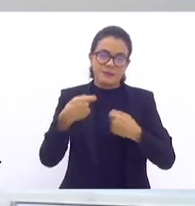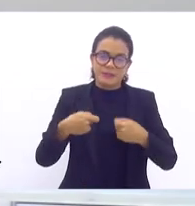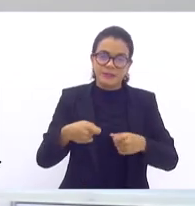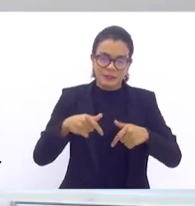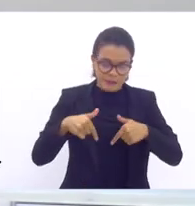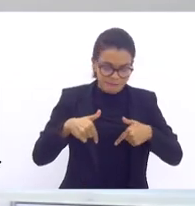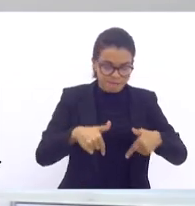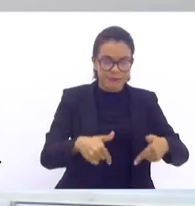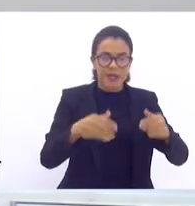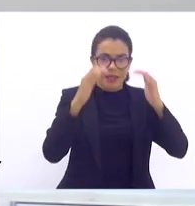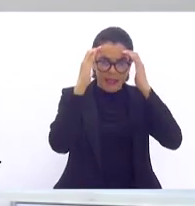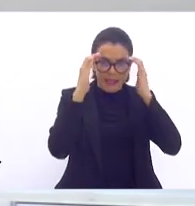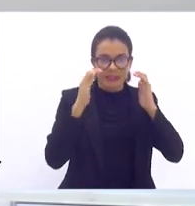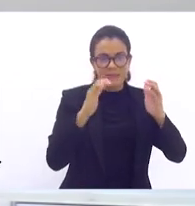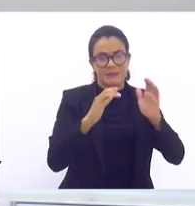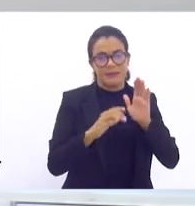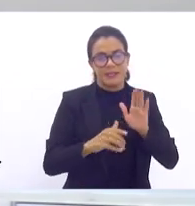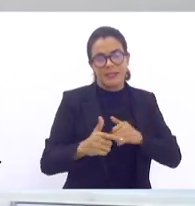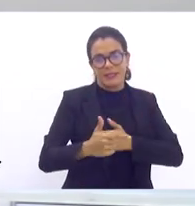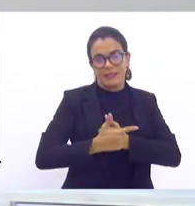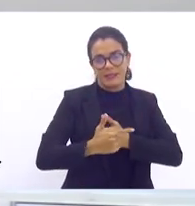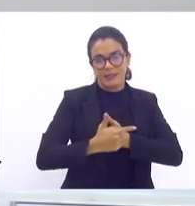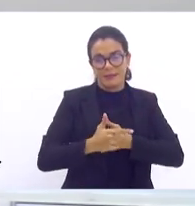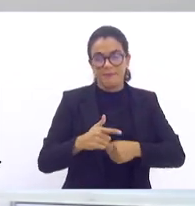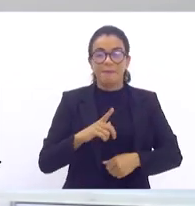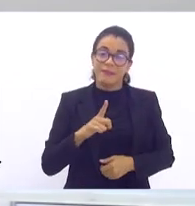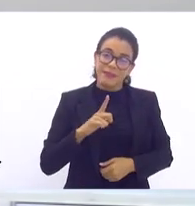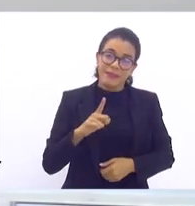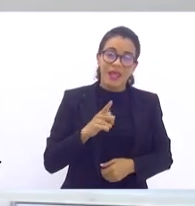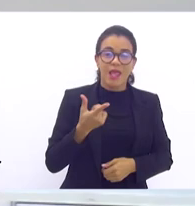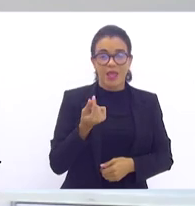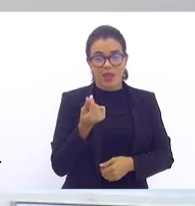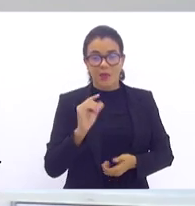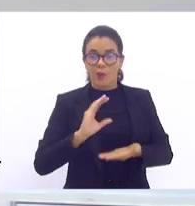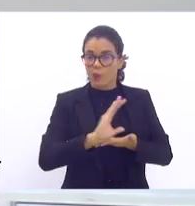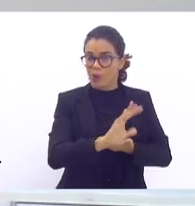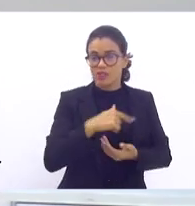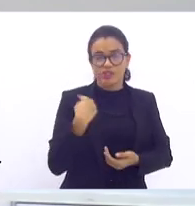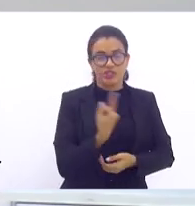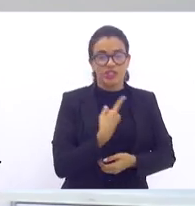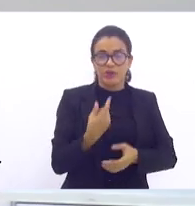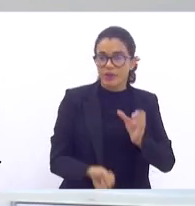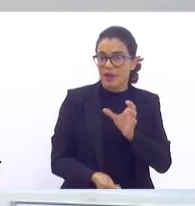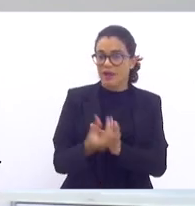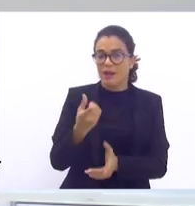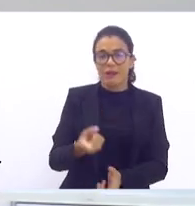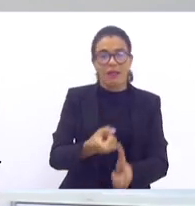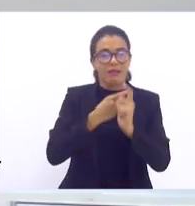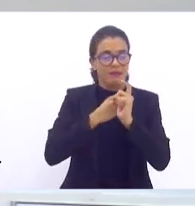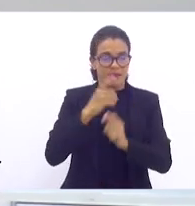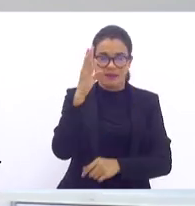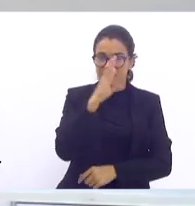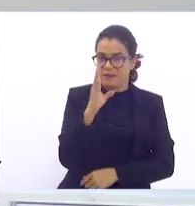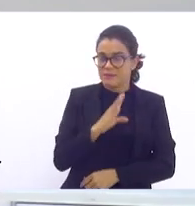e o recurso tá aí ele já tem já existe nós estamos endividando no Brasil nós não estamos criando recurso novo nós estamos apenas